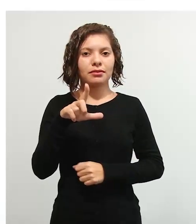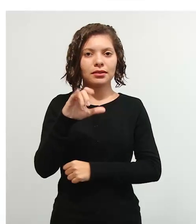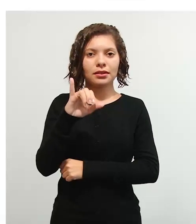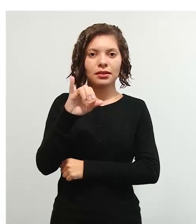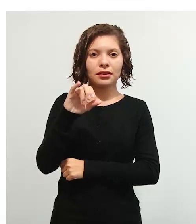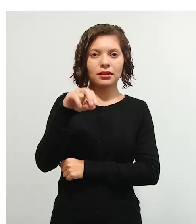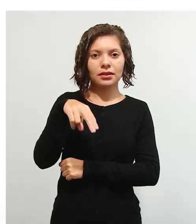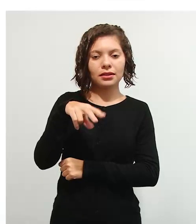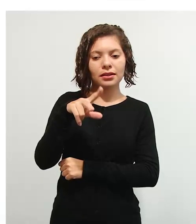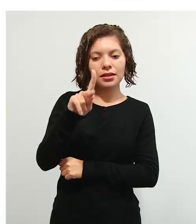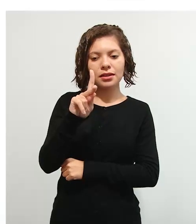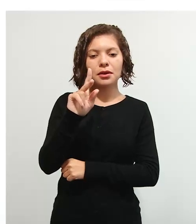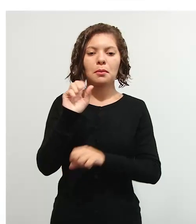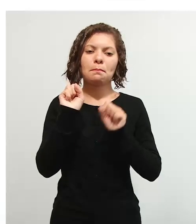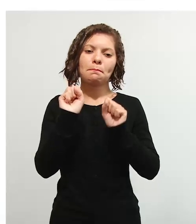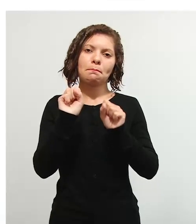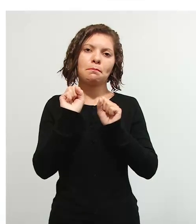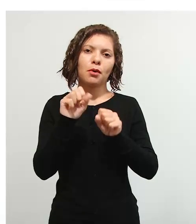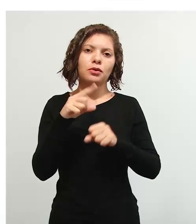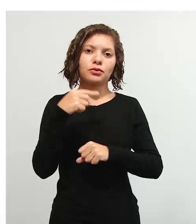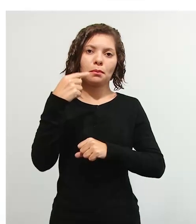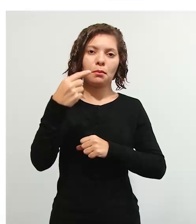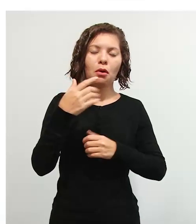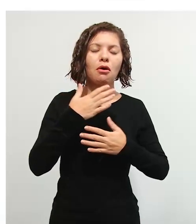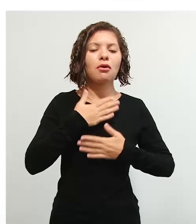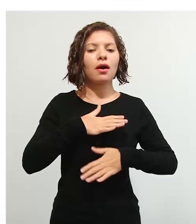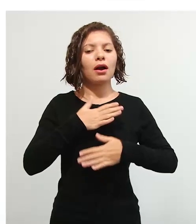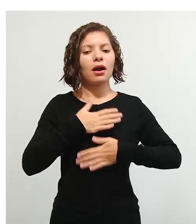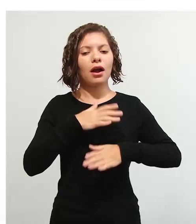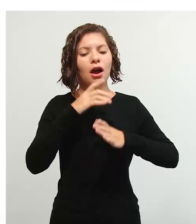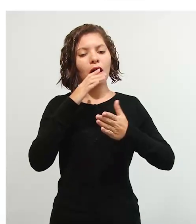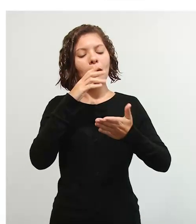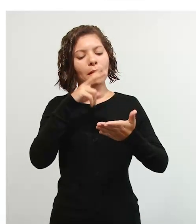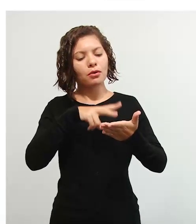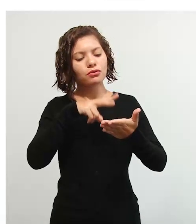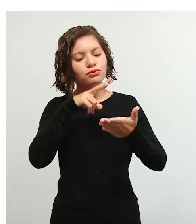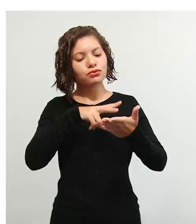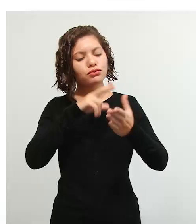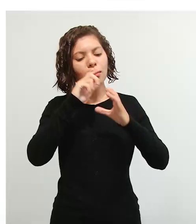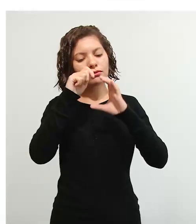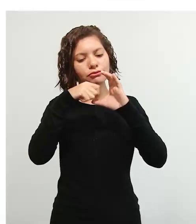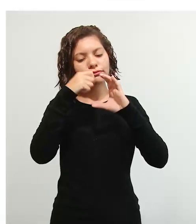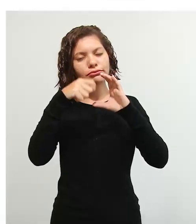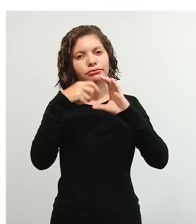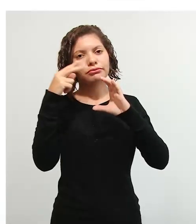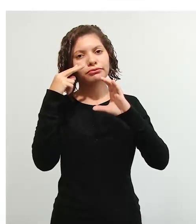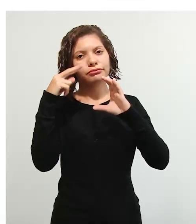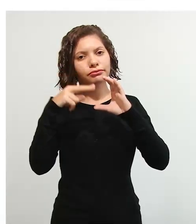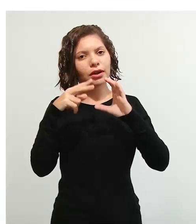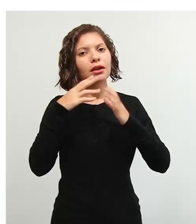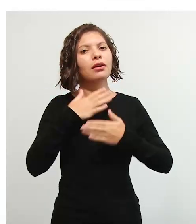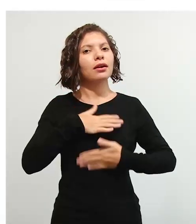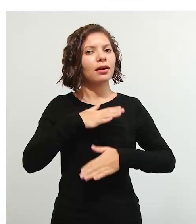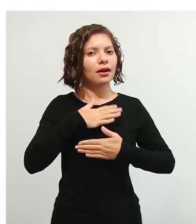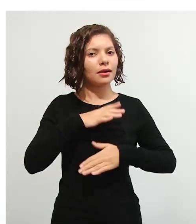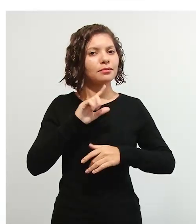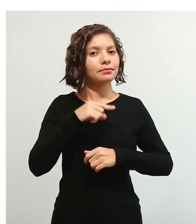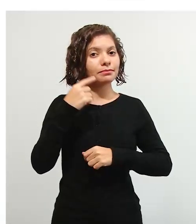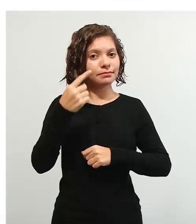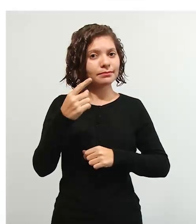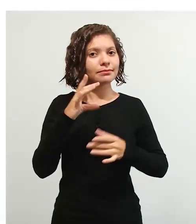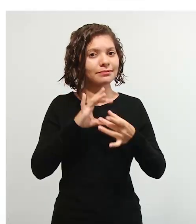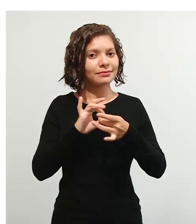Tem um linkzinho aqui, ó, que com calma você pode assistir um videozinho com tranquilidade, né, quando